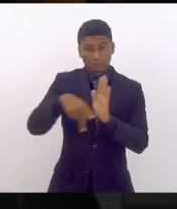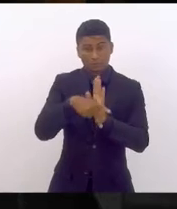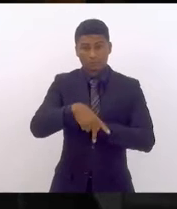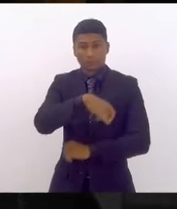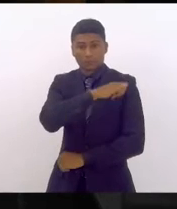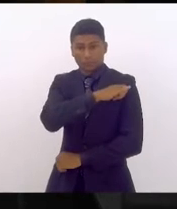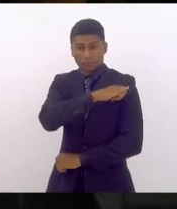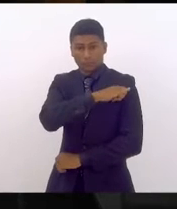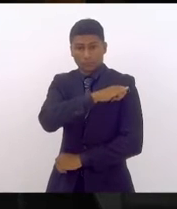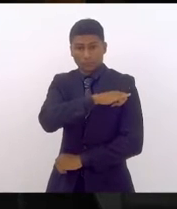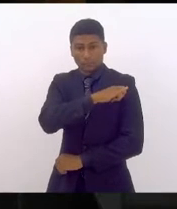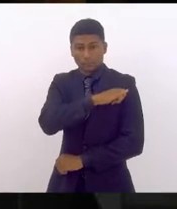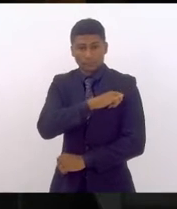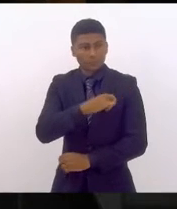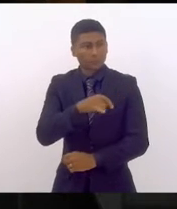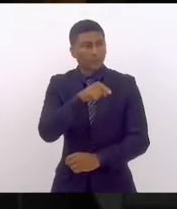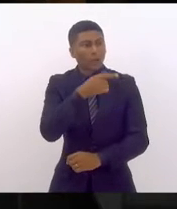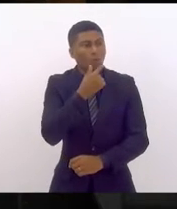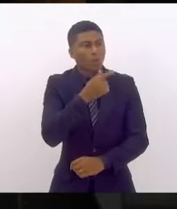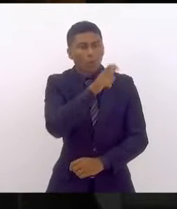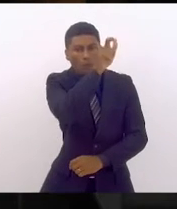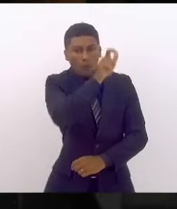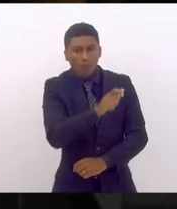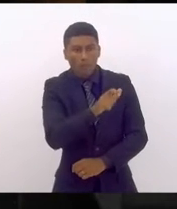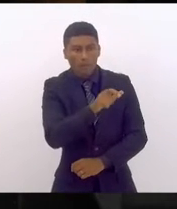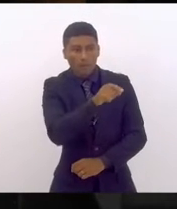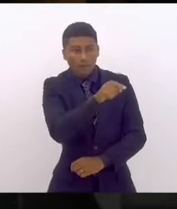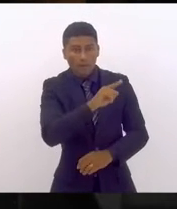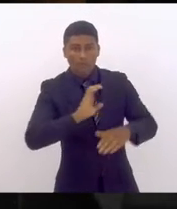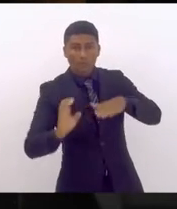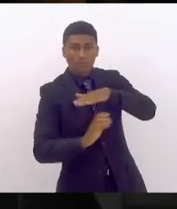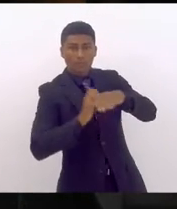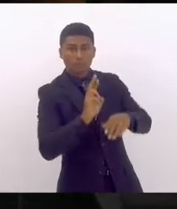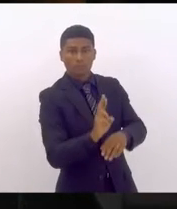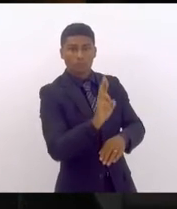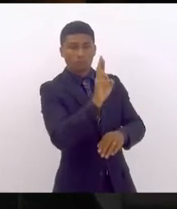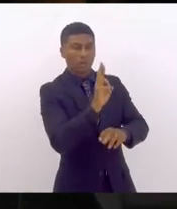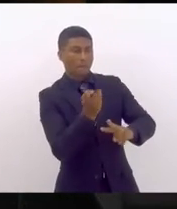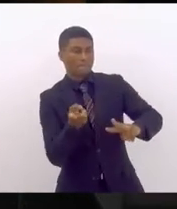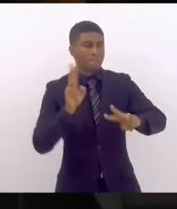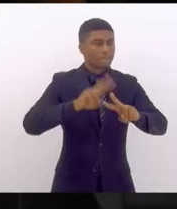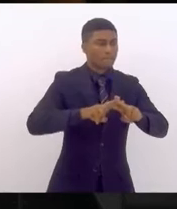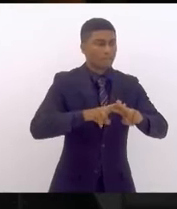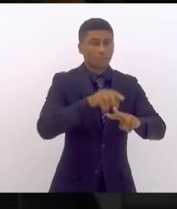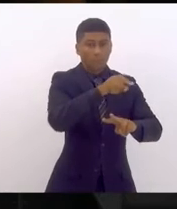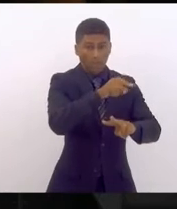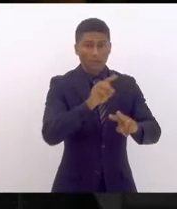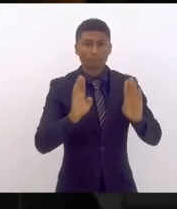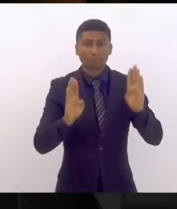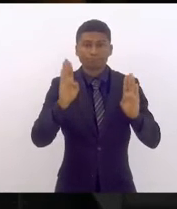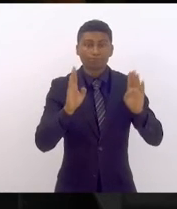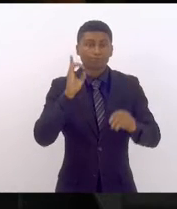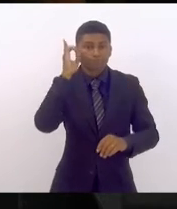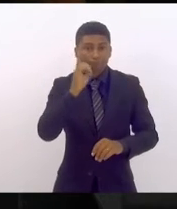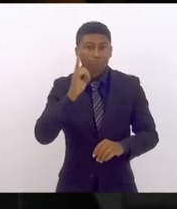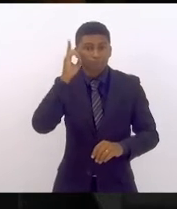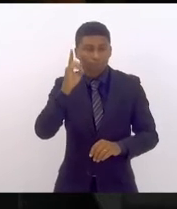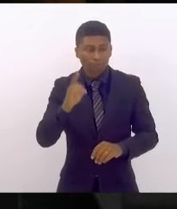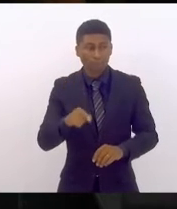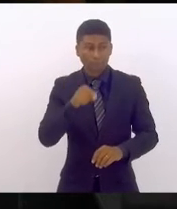prende empresário e candidato a deputado que declarou a justiça